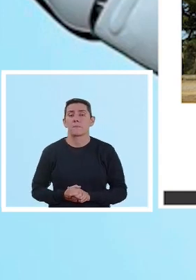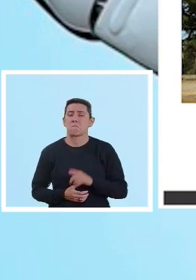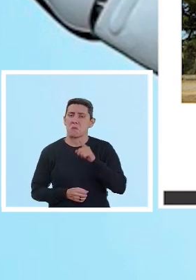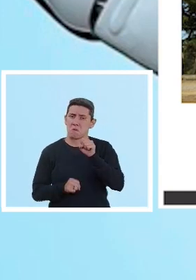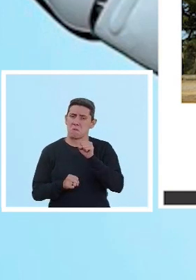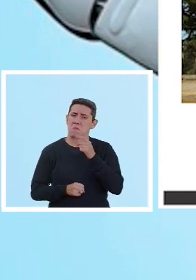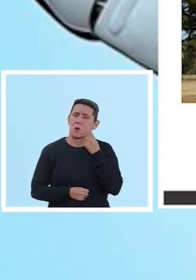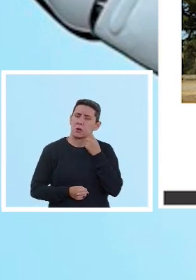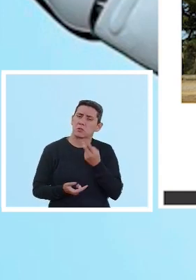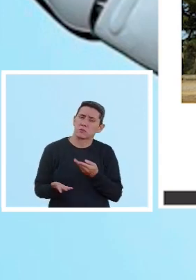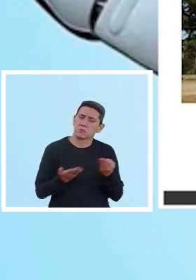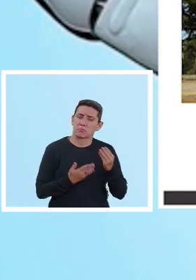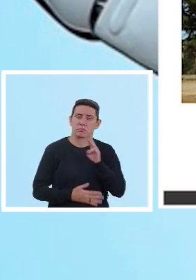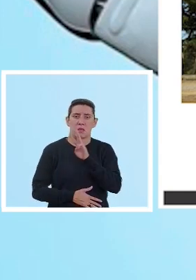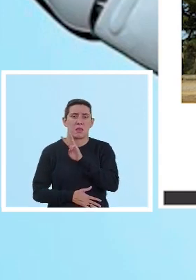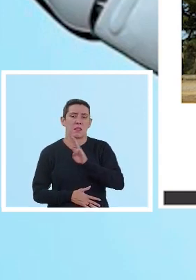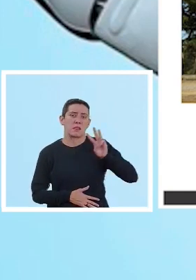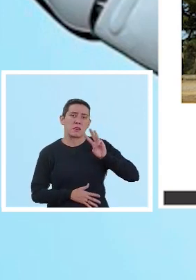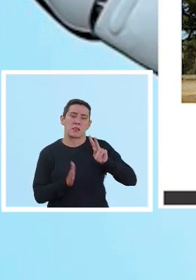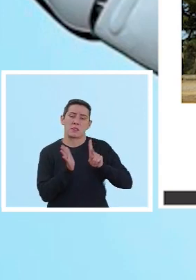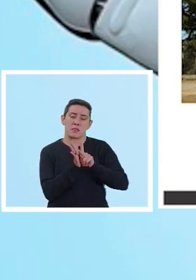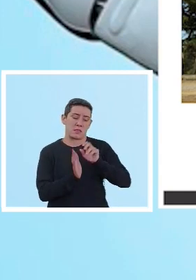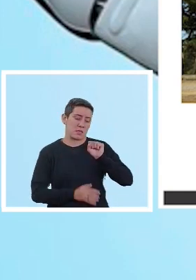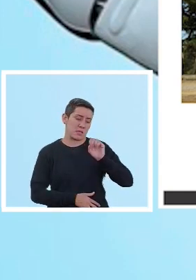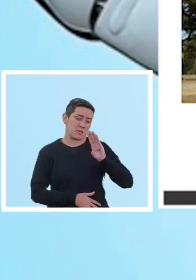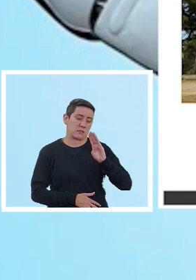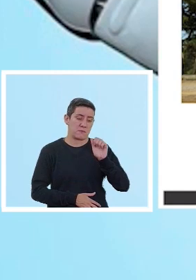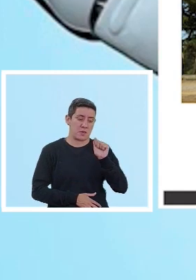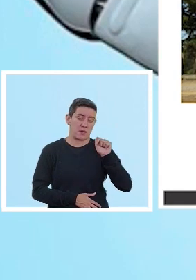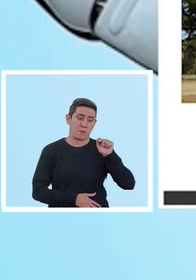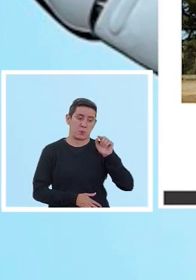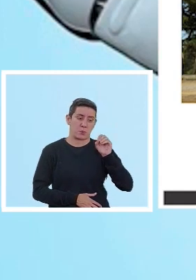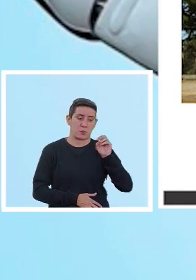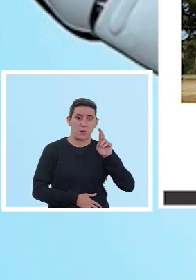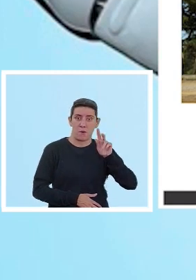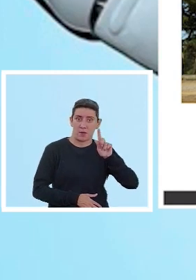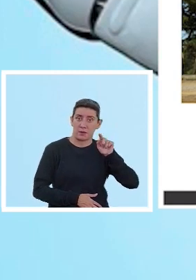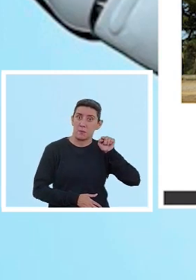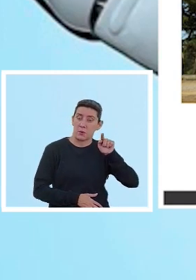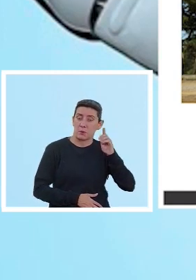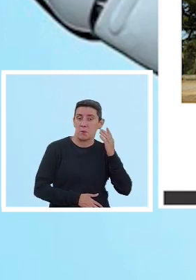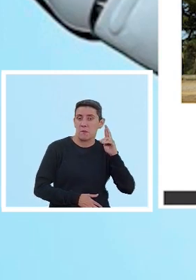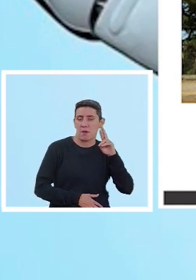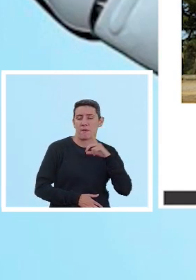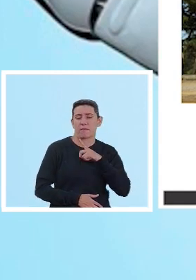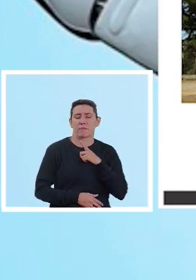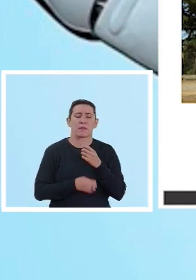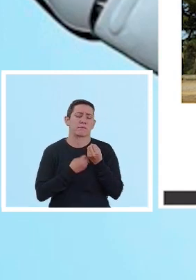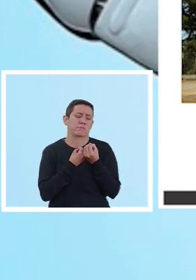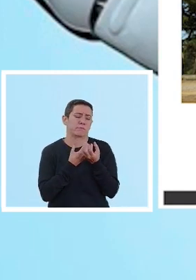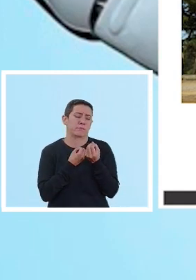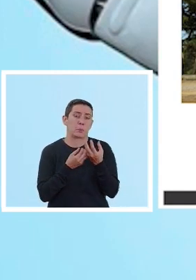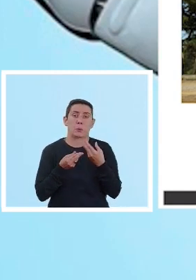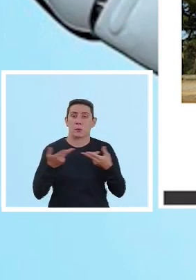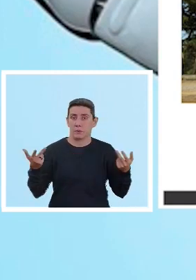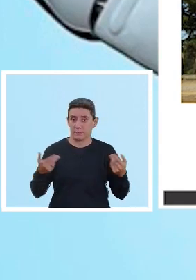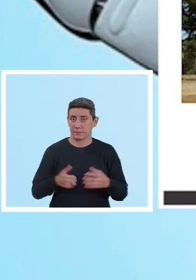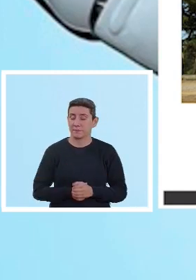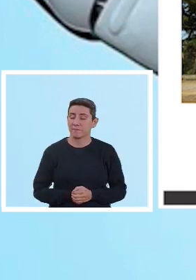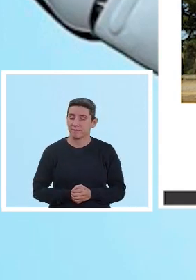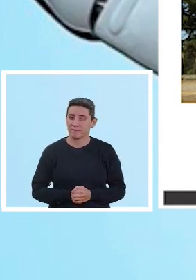o site www.sbp.org.br e conheça um pouco mais sobre as áreas de atuação o